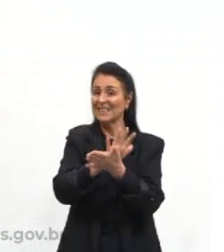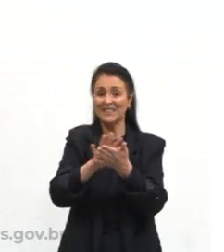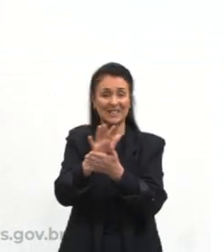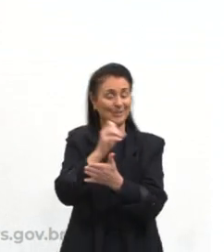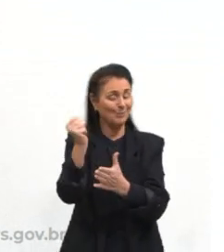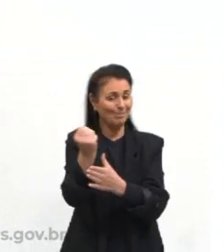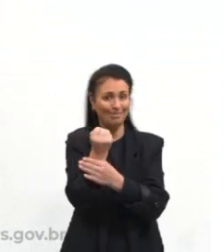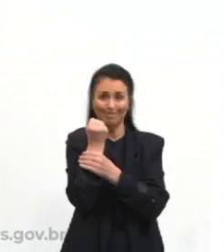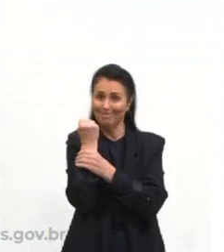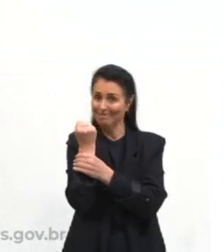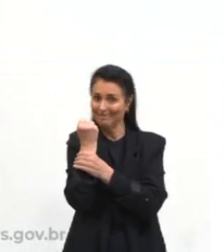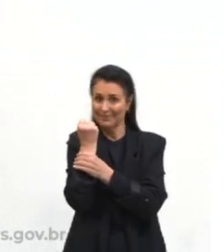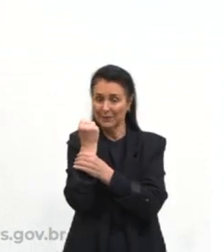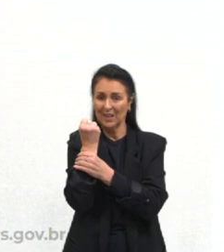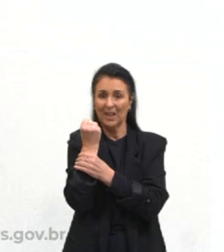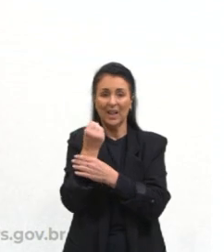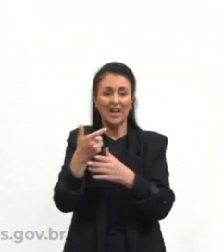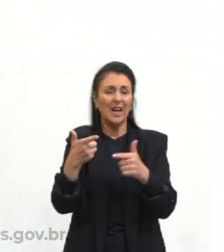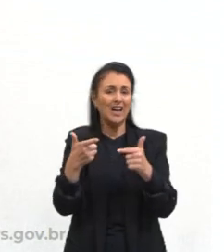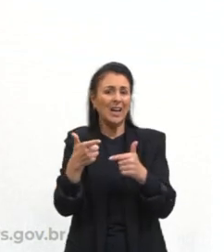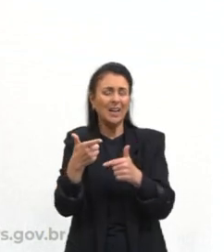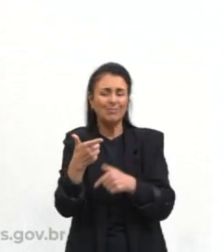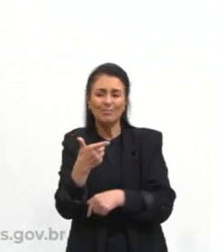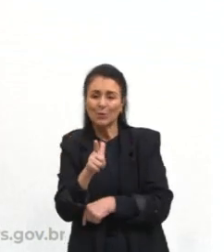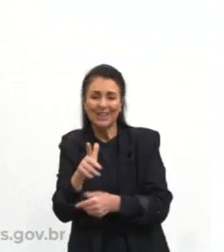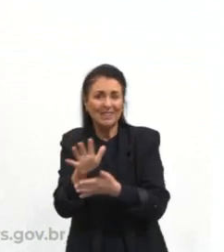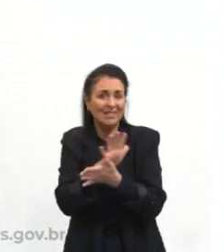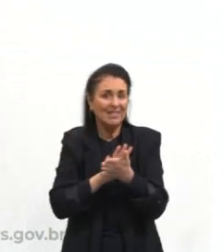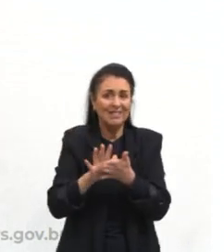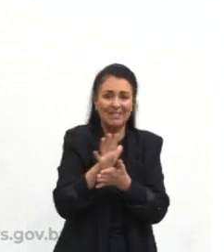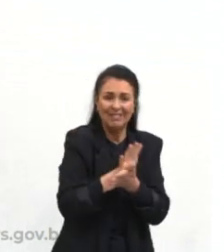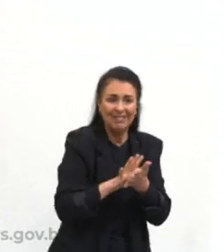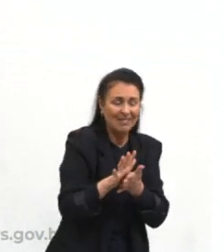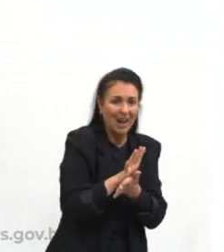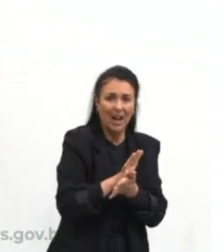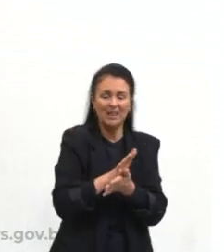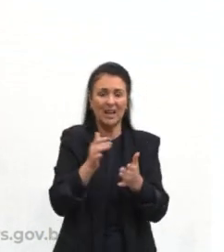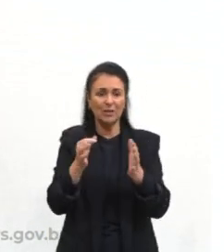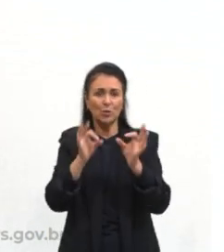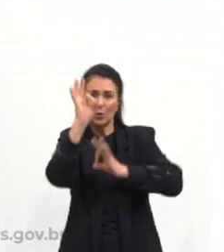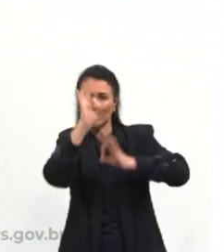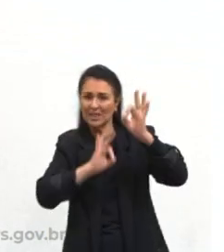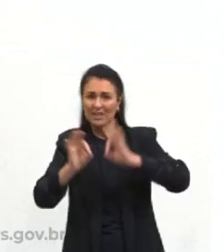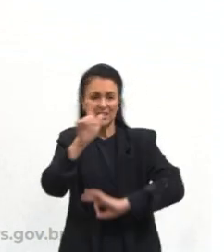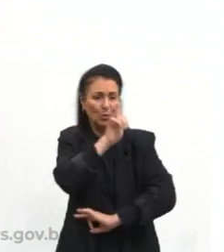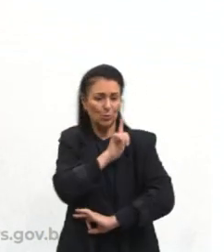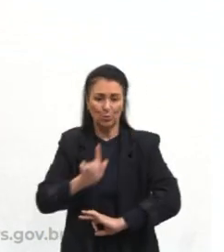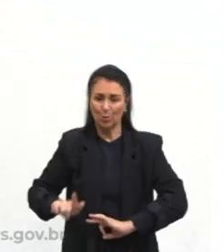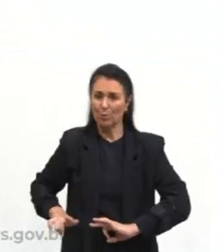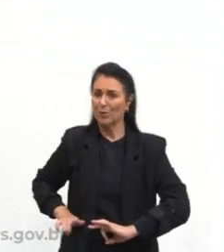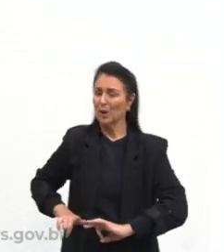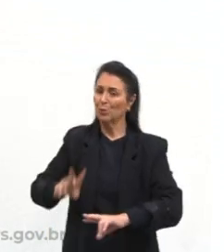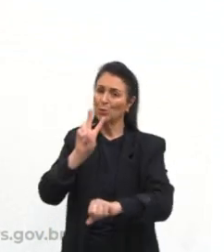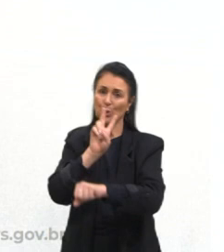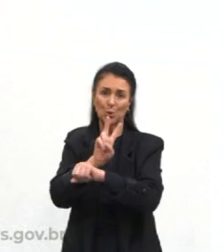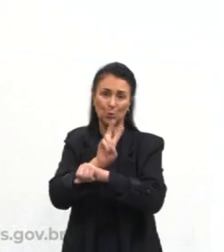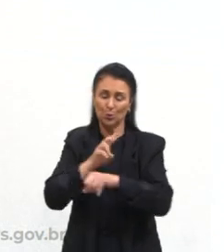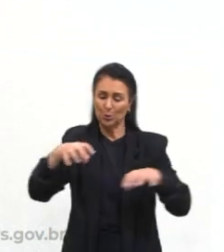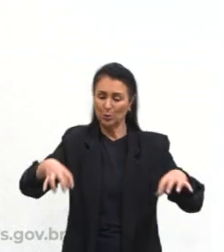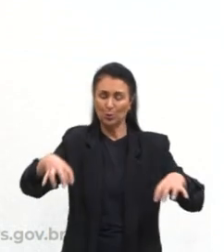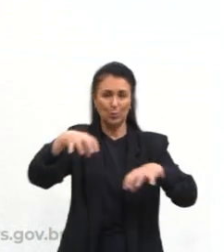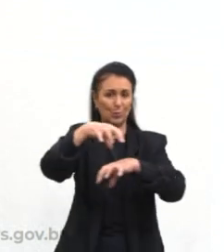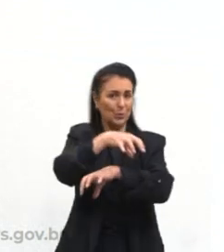menos programas de proteção essas essas questões aí de de proteção tá de